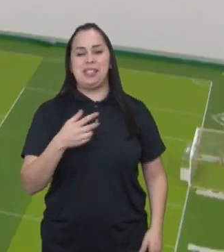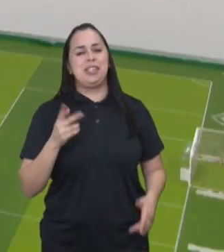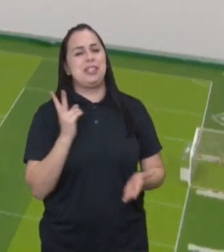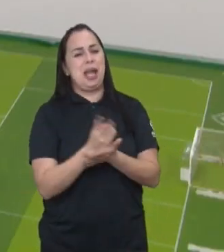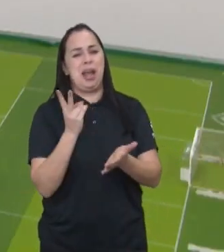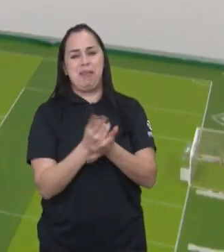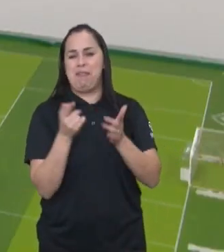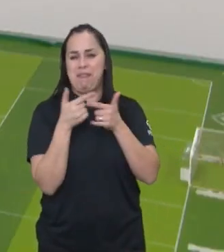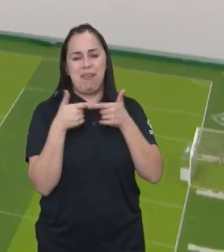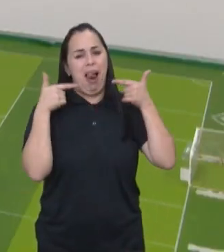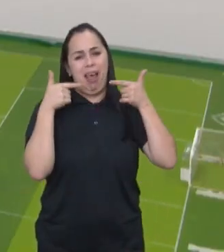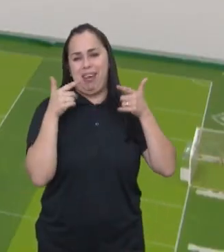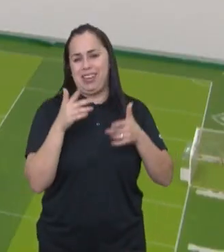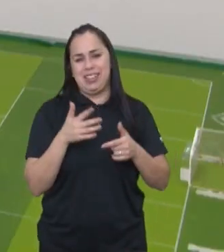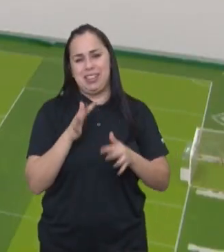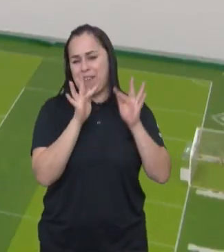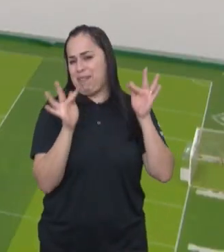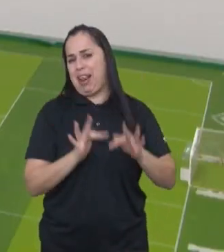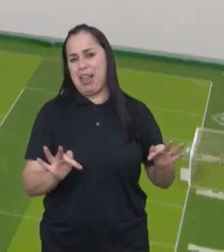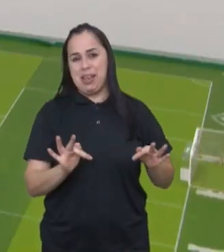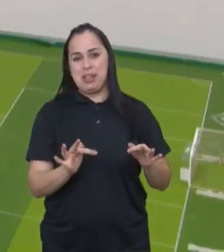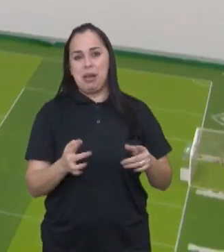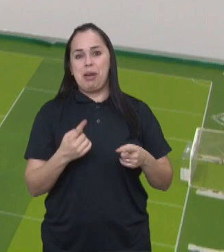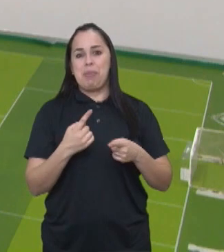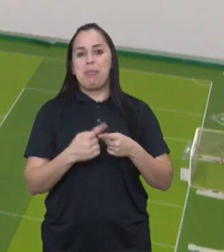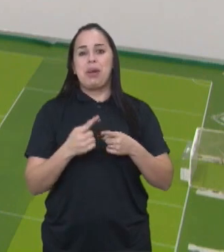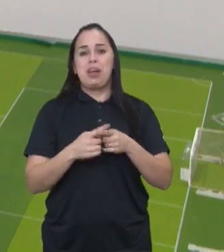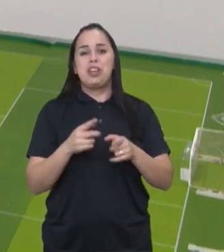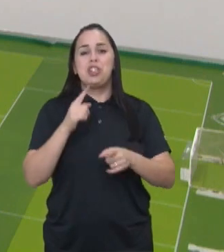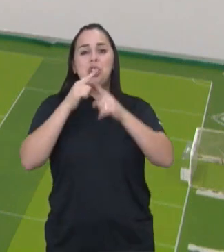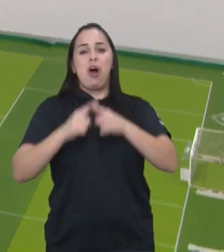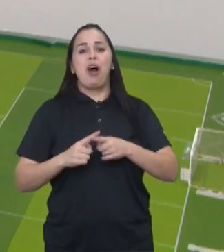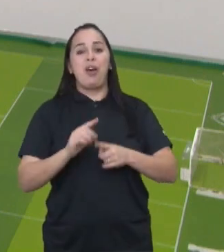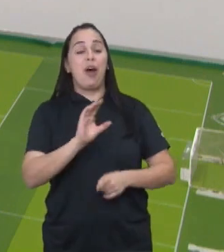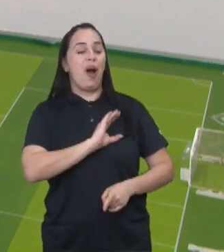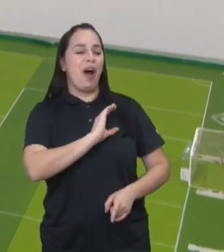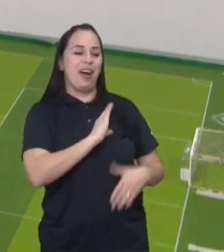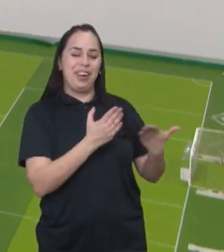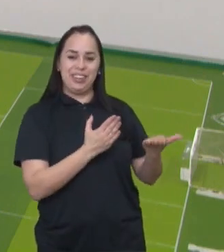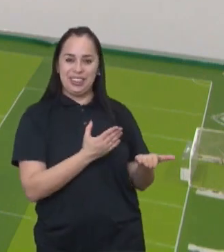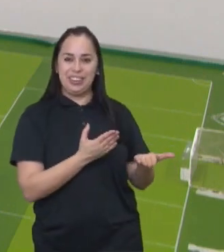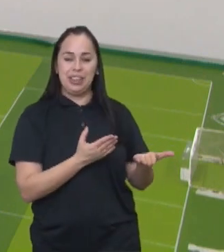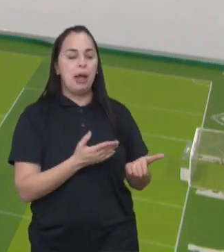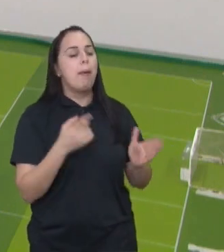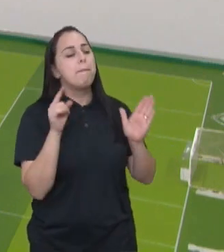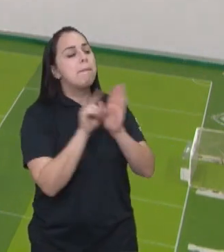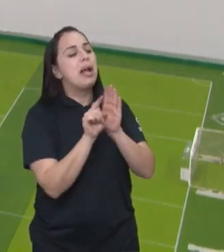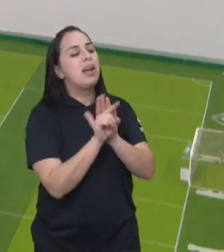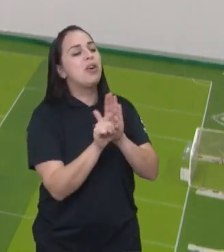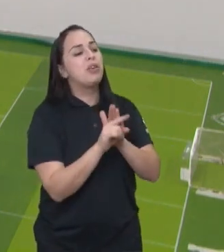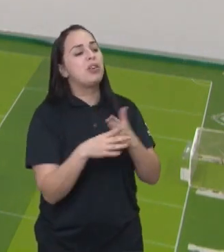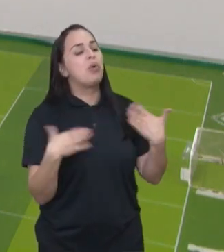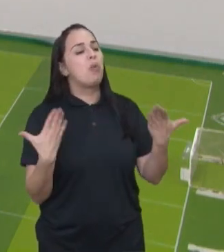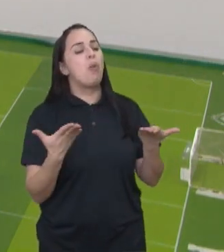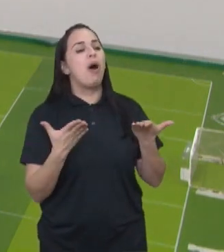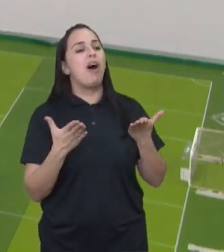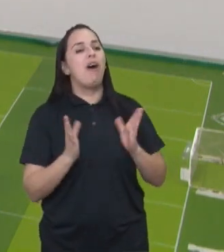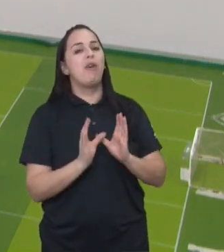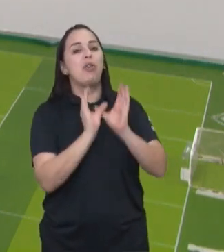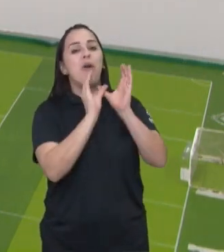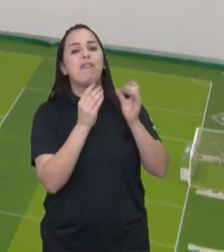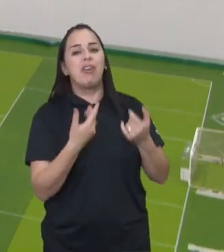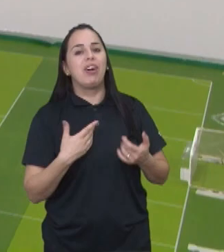feliz com a camisa do Corinthians, né? Isso aí é uma questão de lógica, né? Tanto é, pergunta os melhores, os principais títulos que ele ganhou, onde